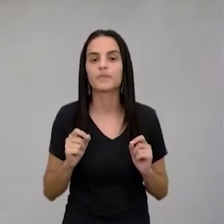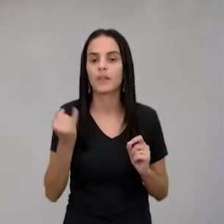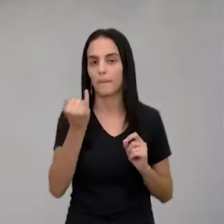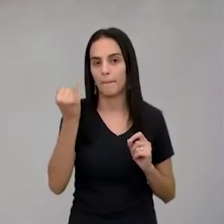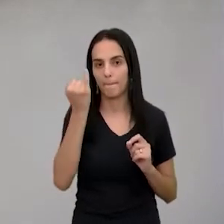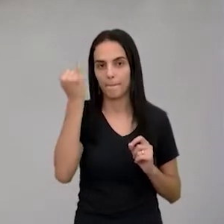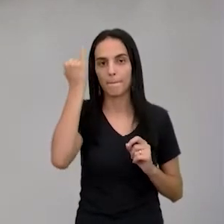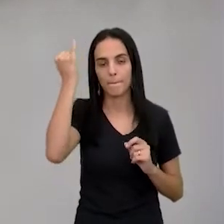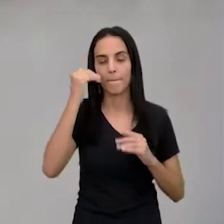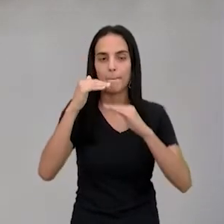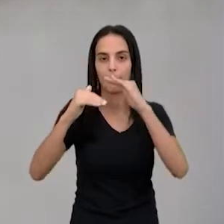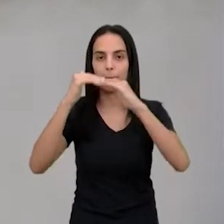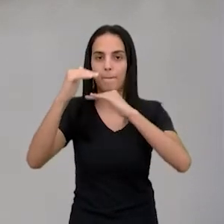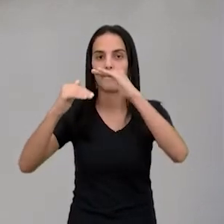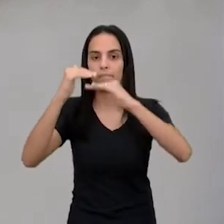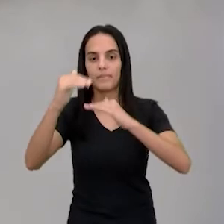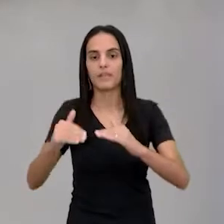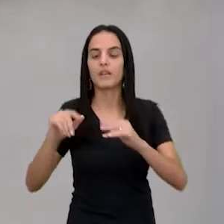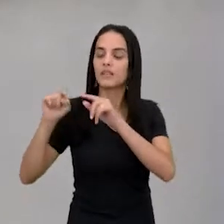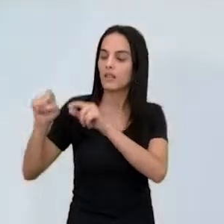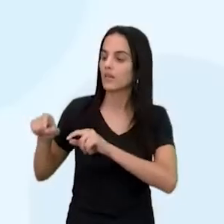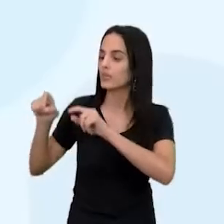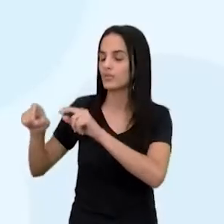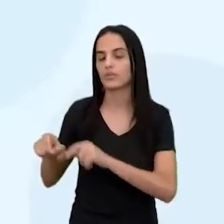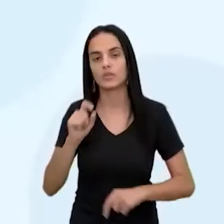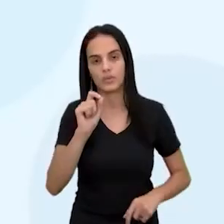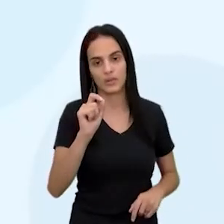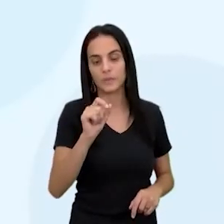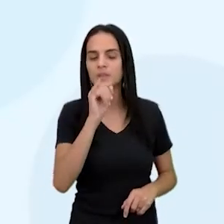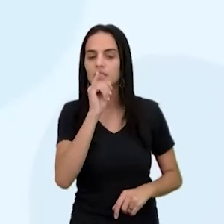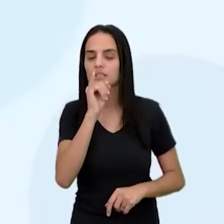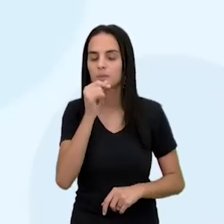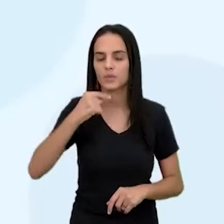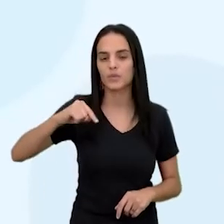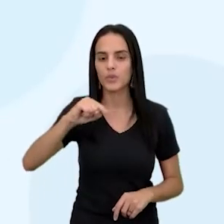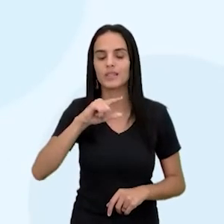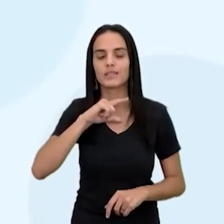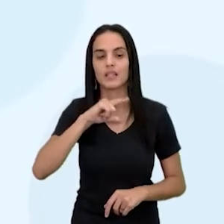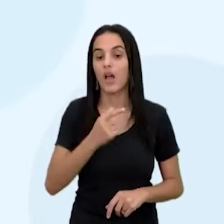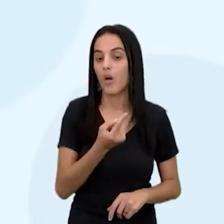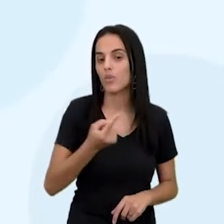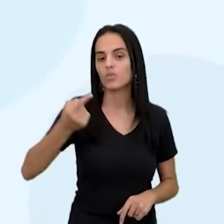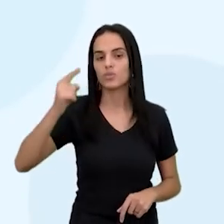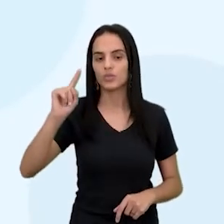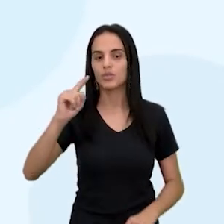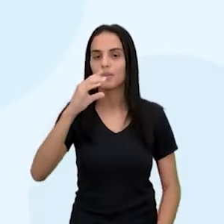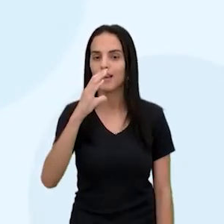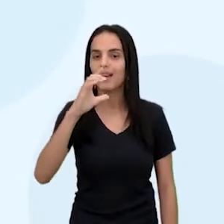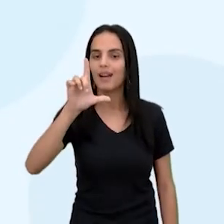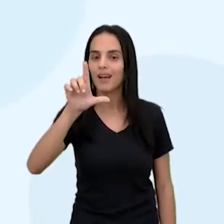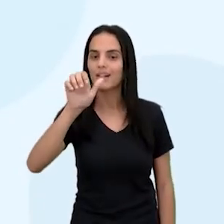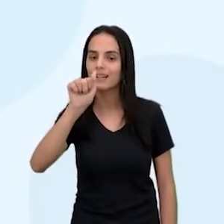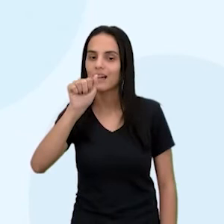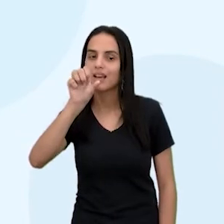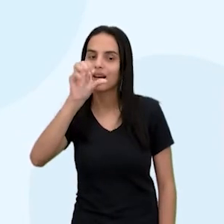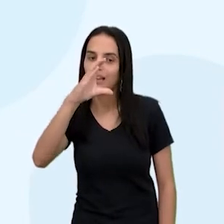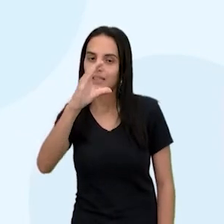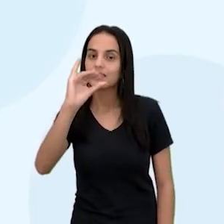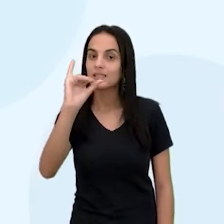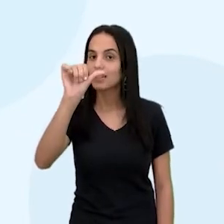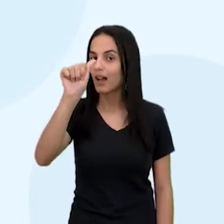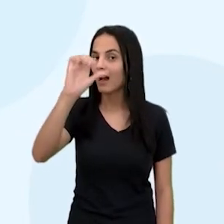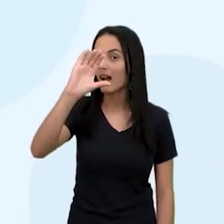ou de plantas. Justamente, né, Guerreiro, como a gente estava comentando, né, que, por exemplo, não se deu a agricultura de uma hora para